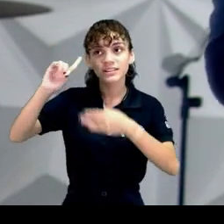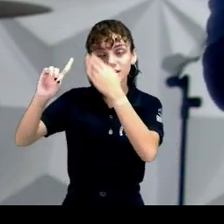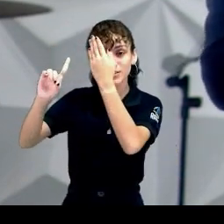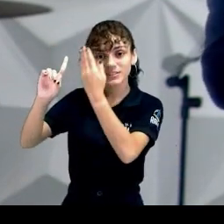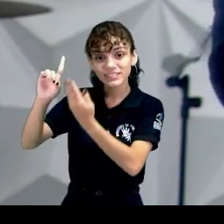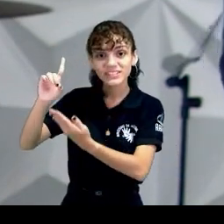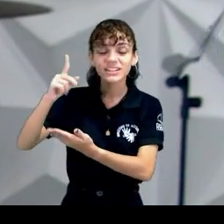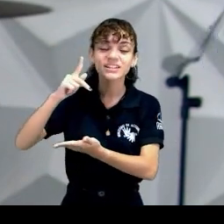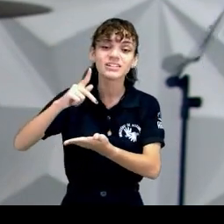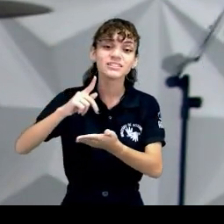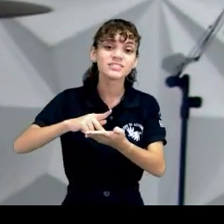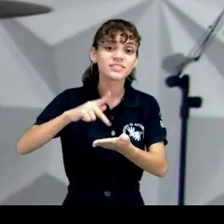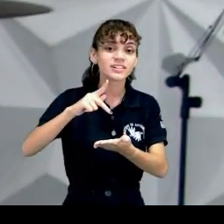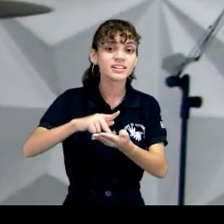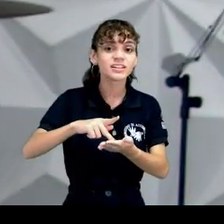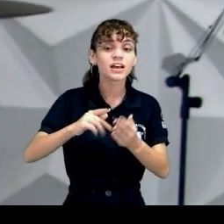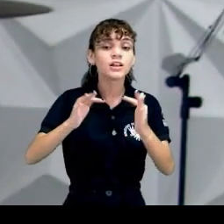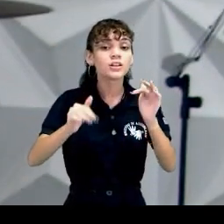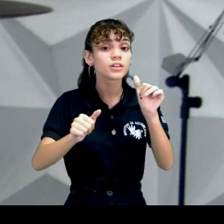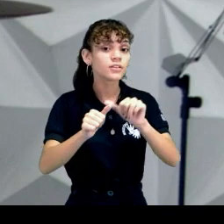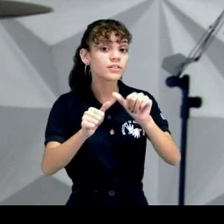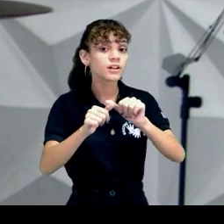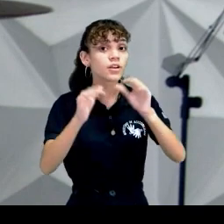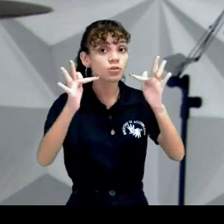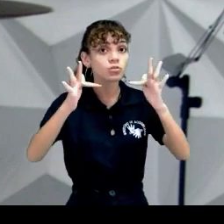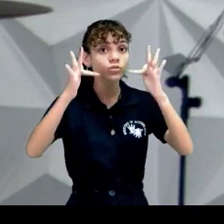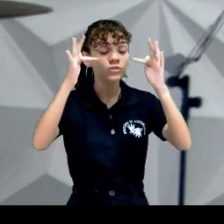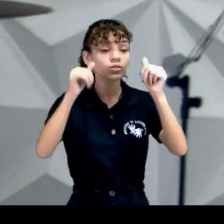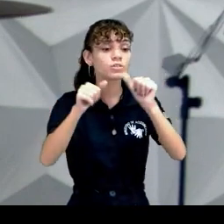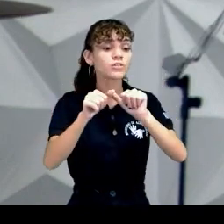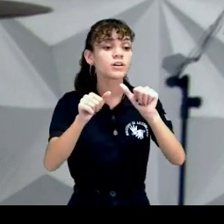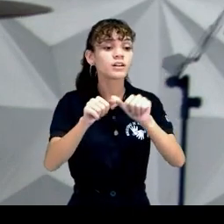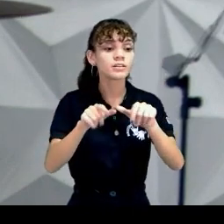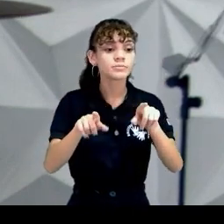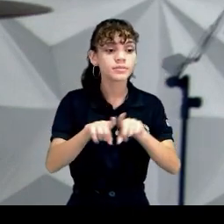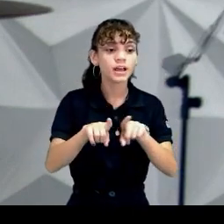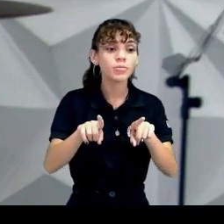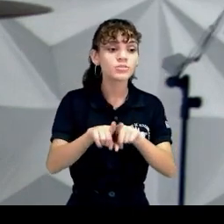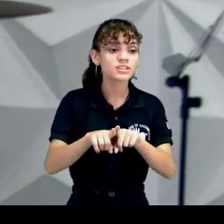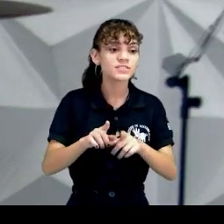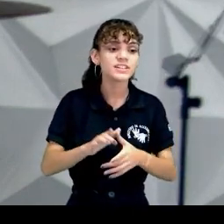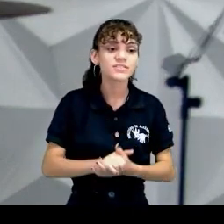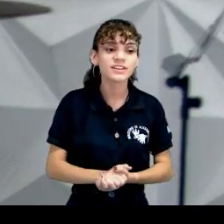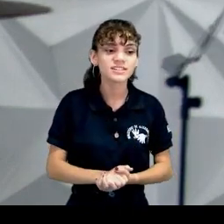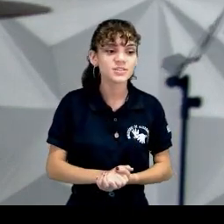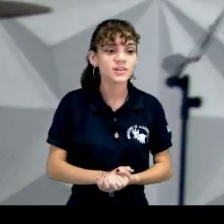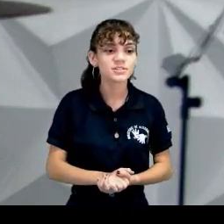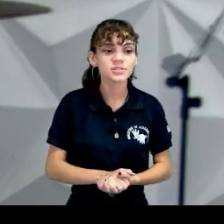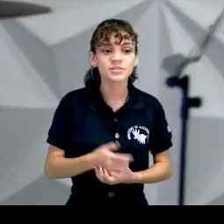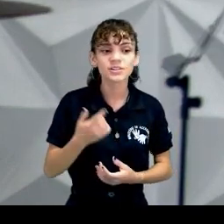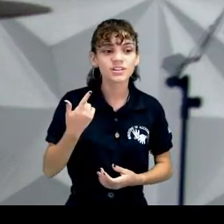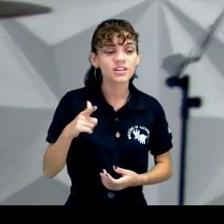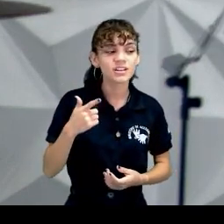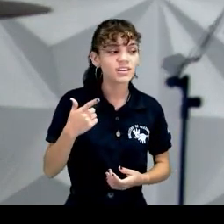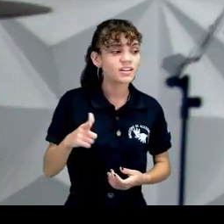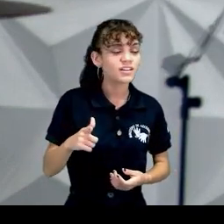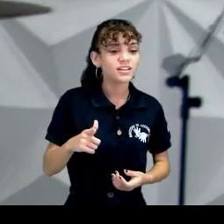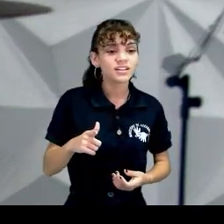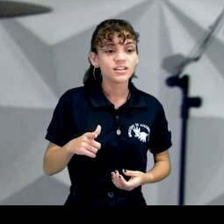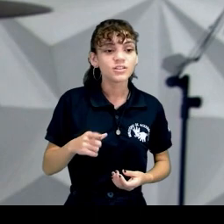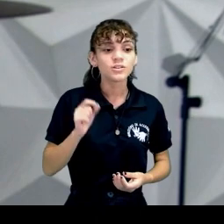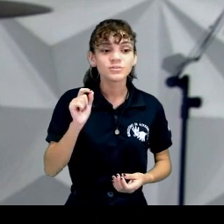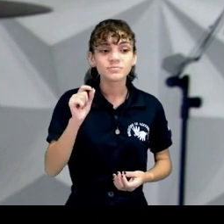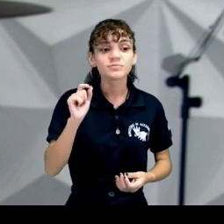é sobre aquilo que foi feito ou por aquilo que está sendo feito, é sobre aquele que está